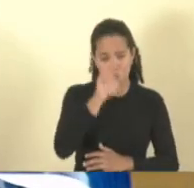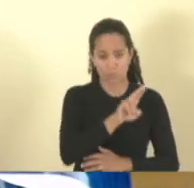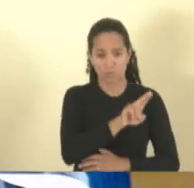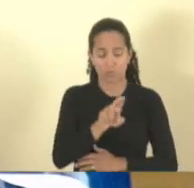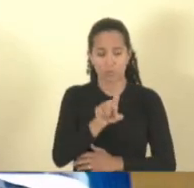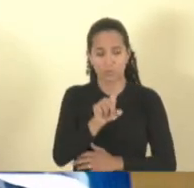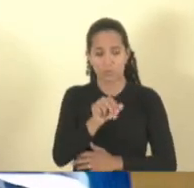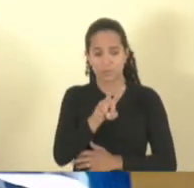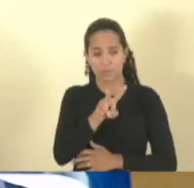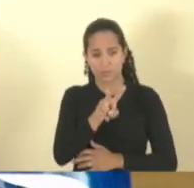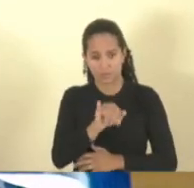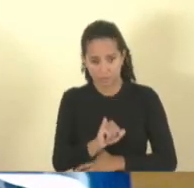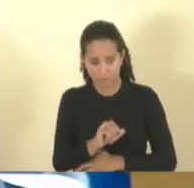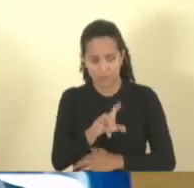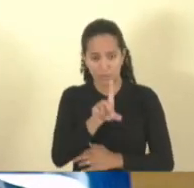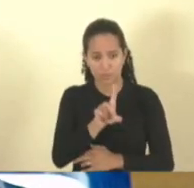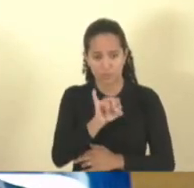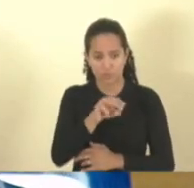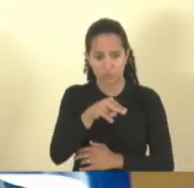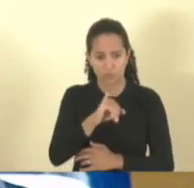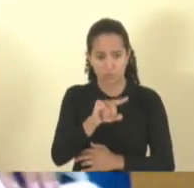de Carvalho.